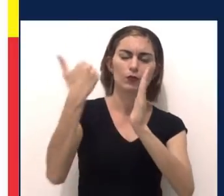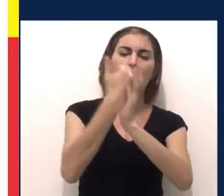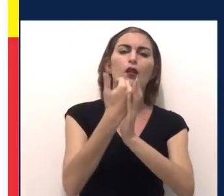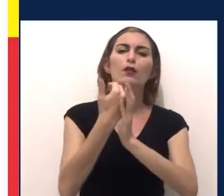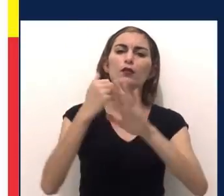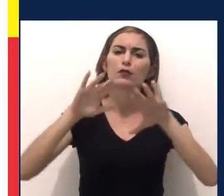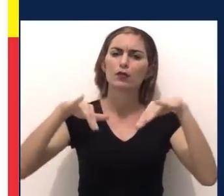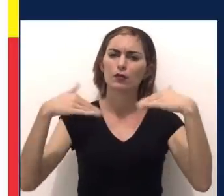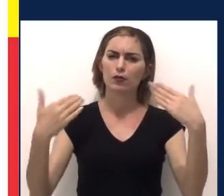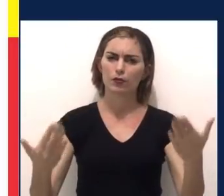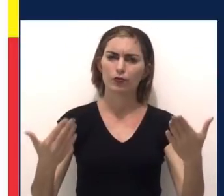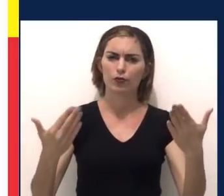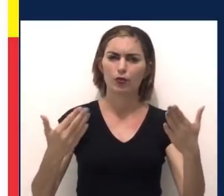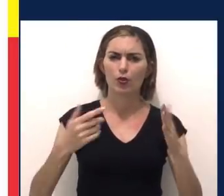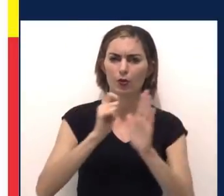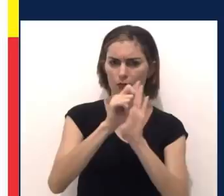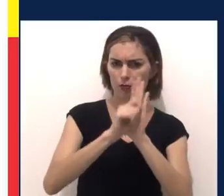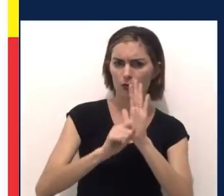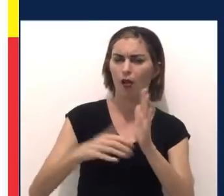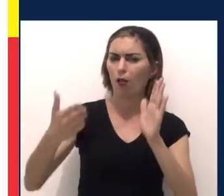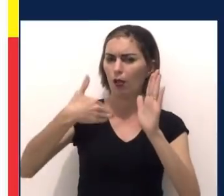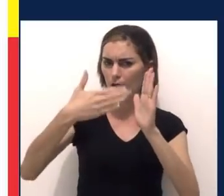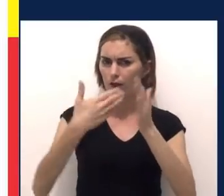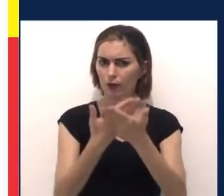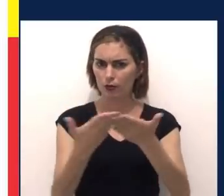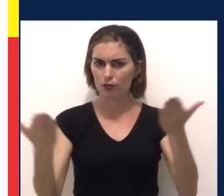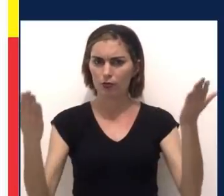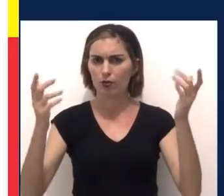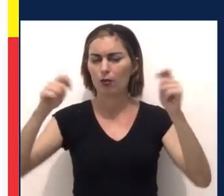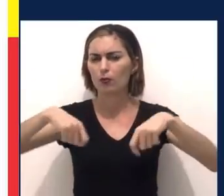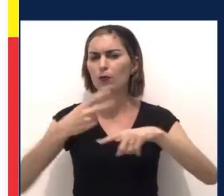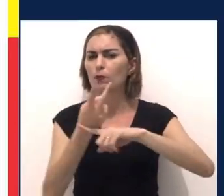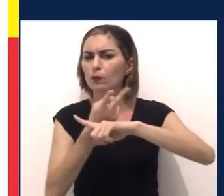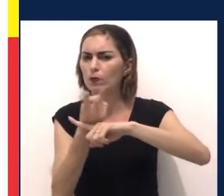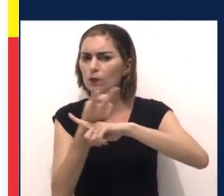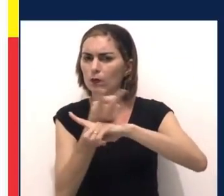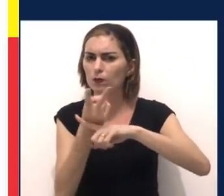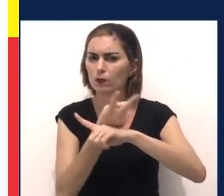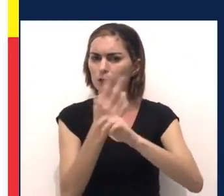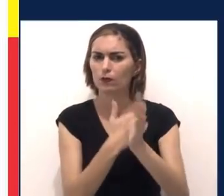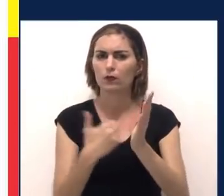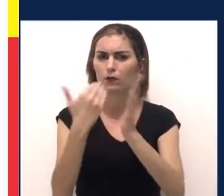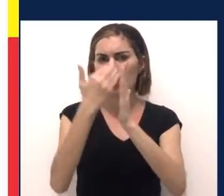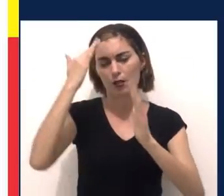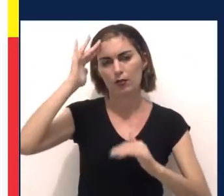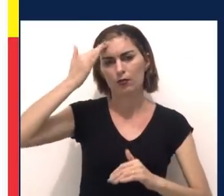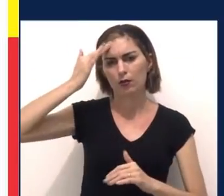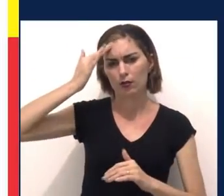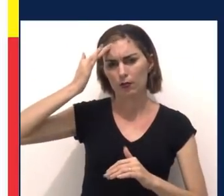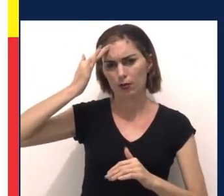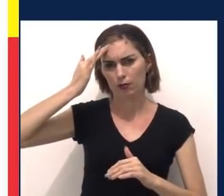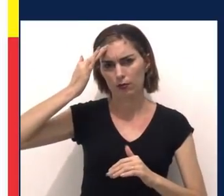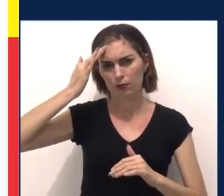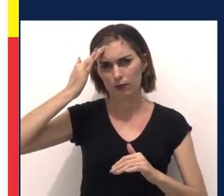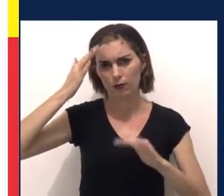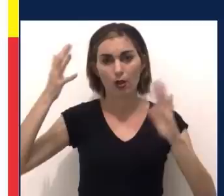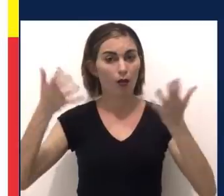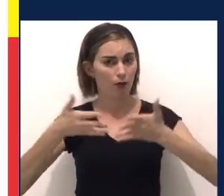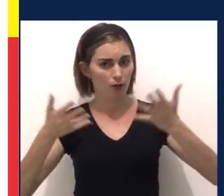no assunto, né? Então, por meio desses livros, busquem maior